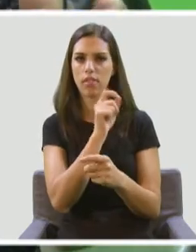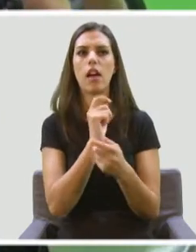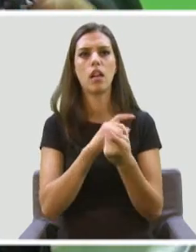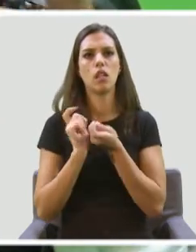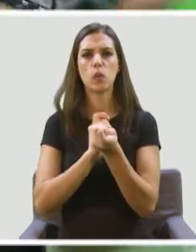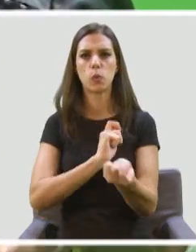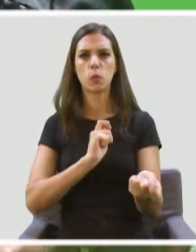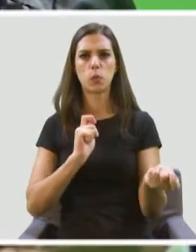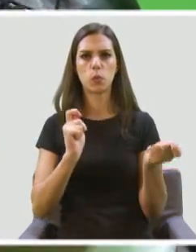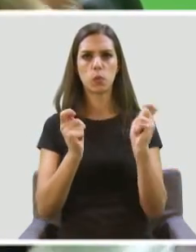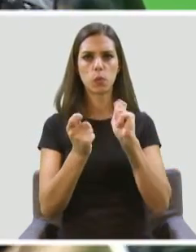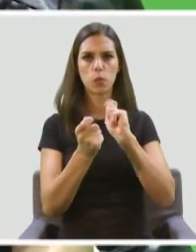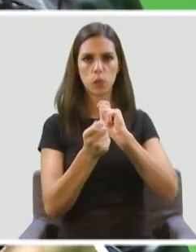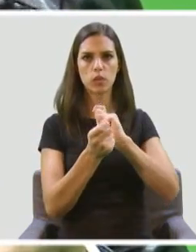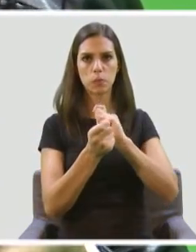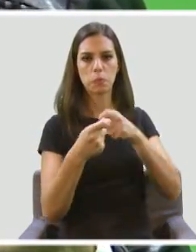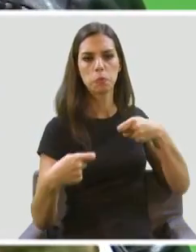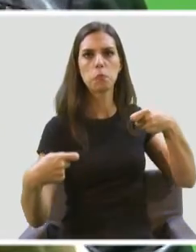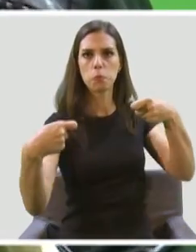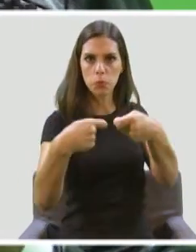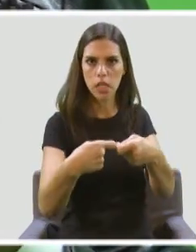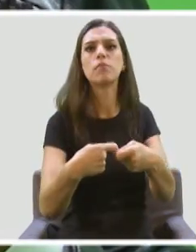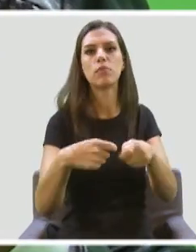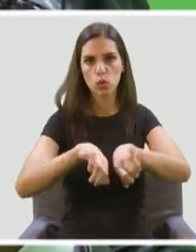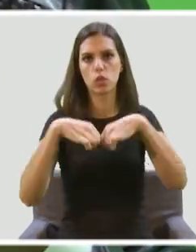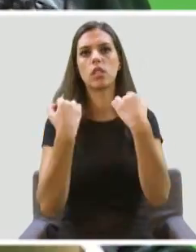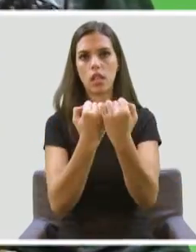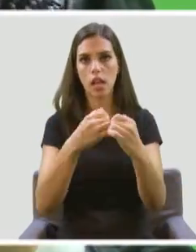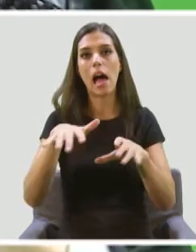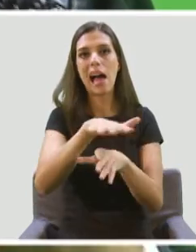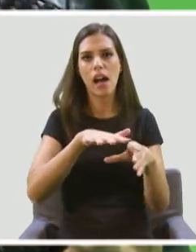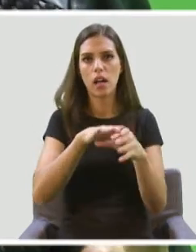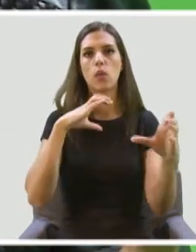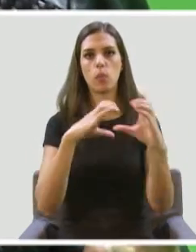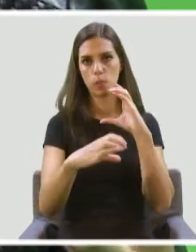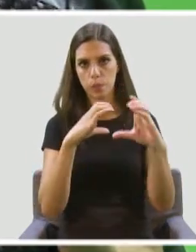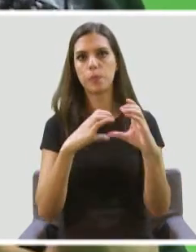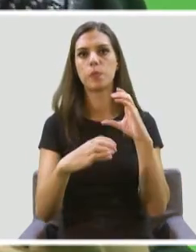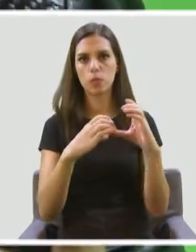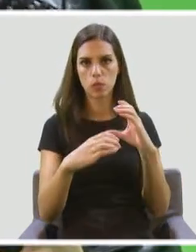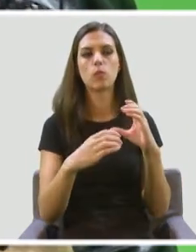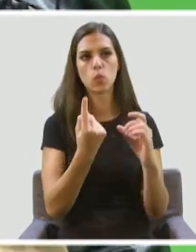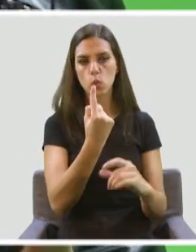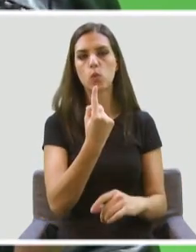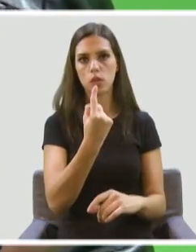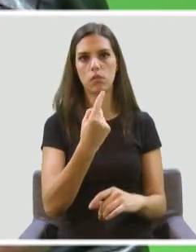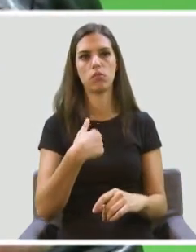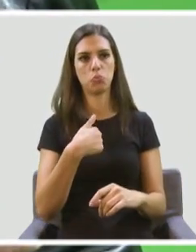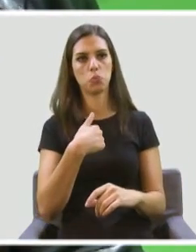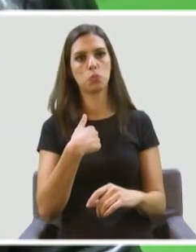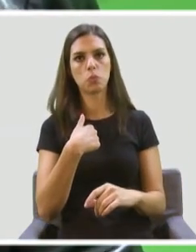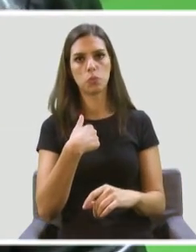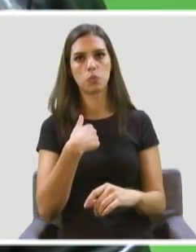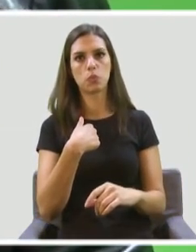acompanhar as mudanças que estão a ocorrer na sociedade. E nesta área da comunicação, ao que me percebo,